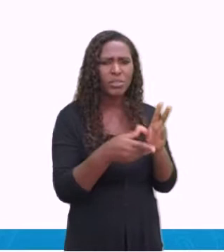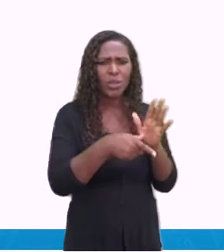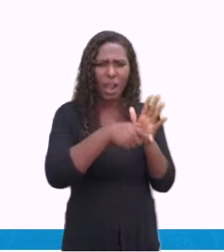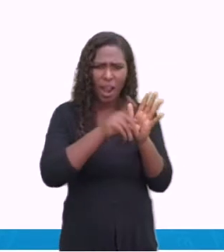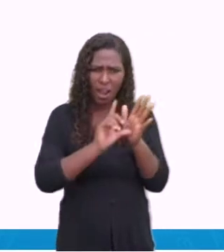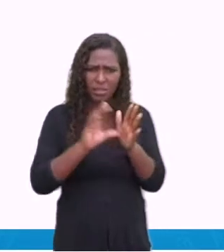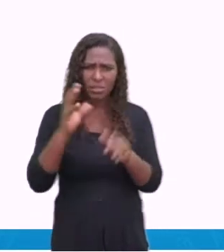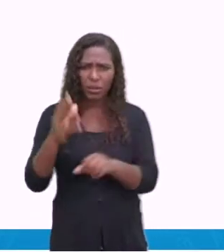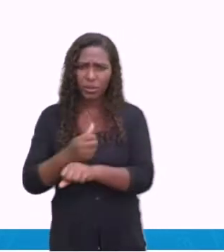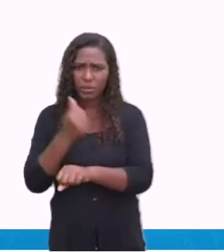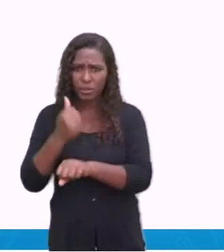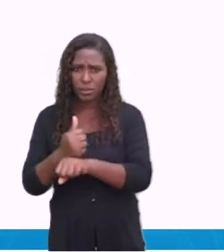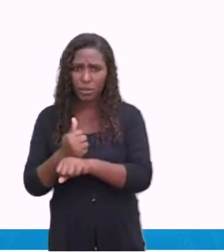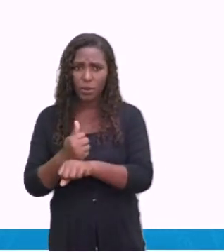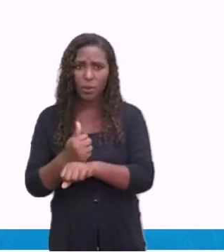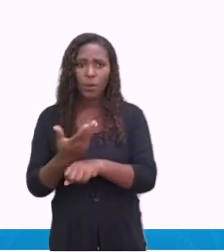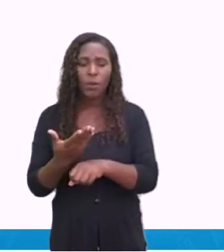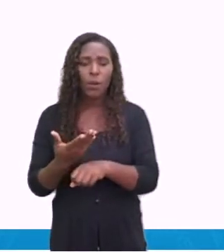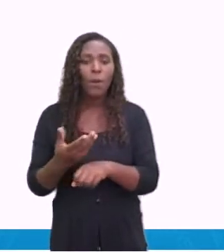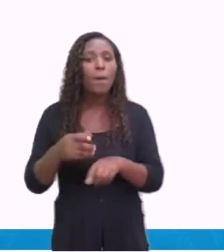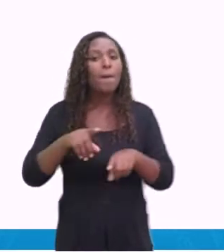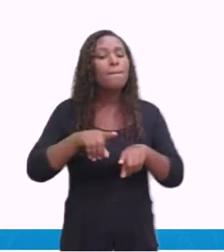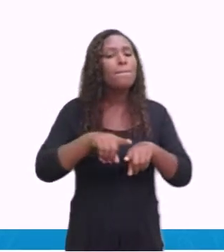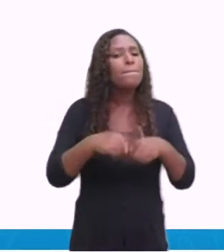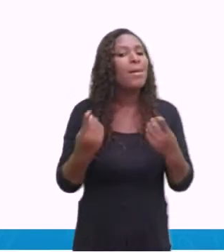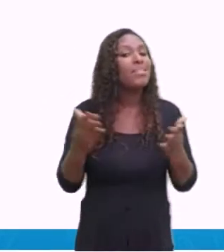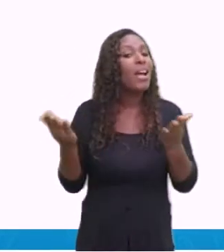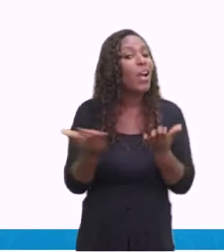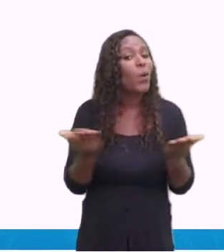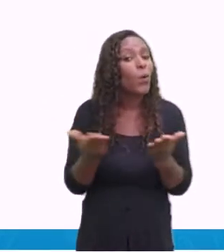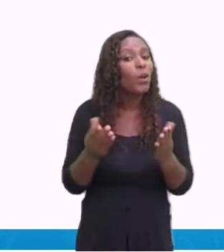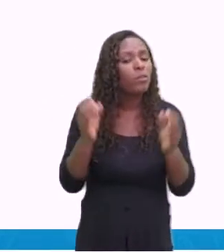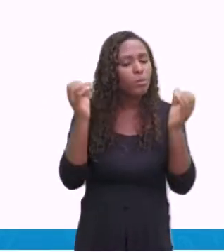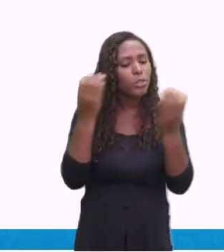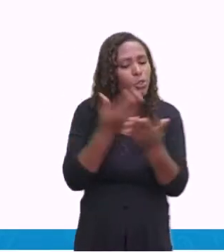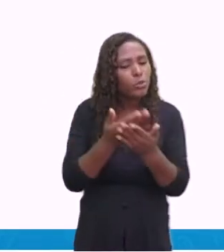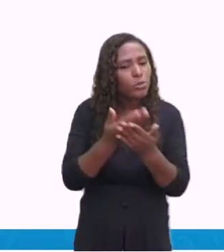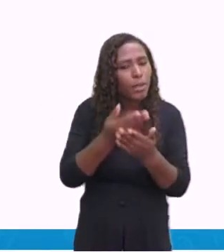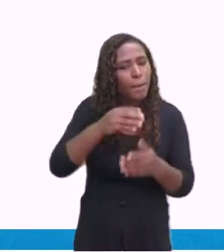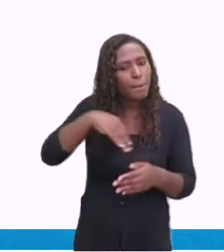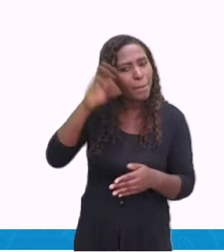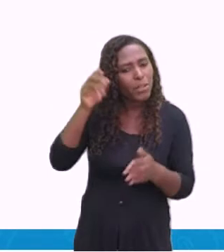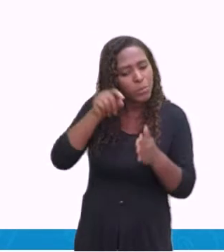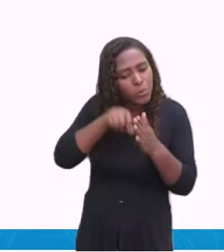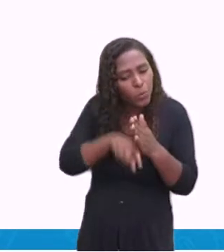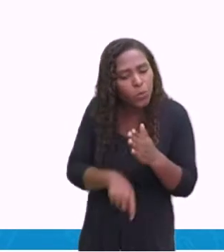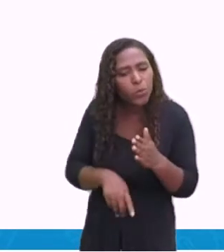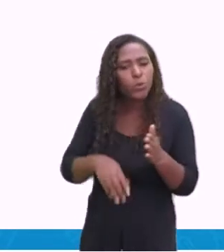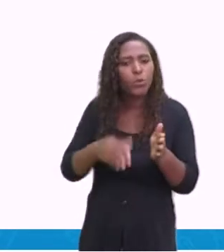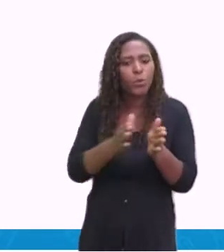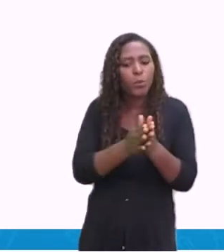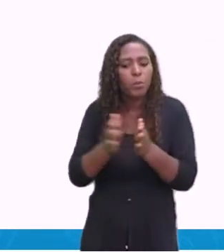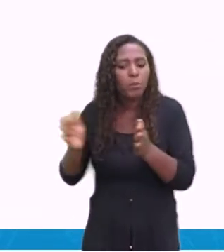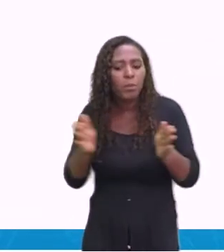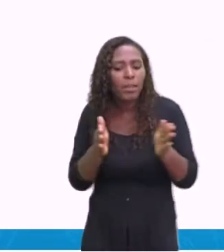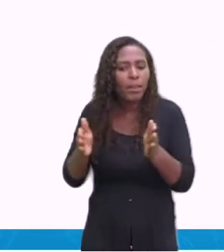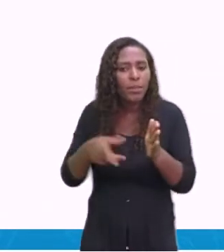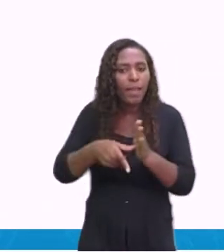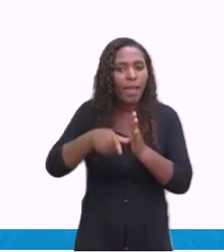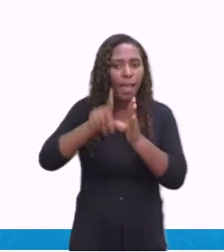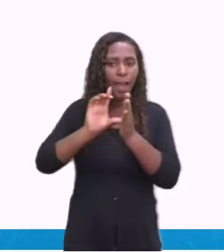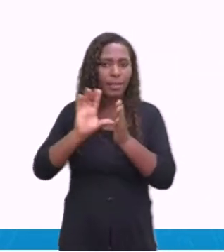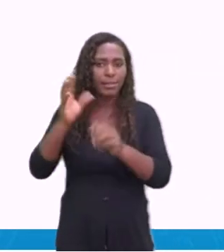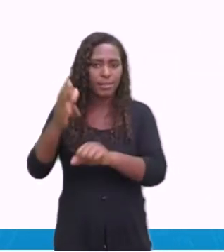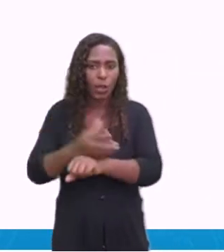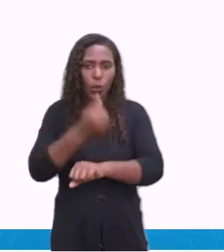período pré-colonial, que é o que eu estou falando com vocês. Não se efetivou a colonização em